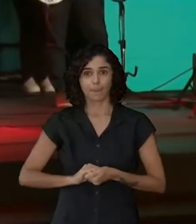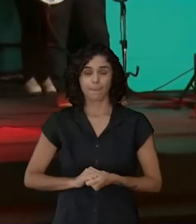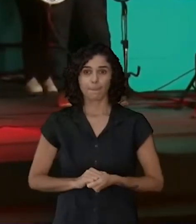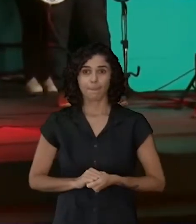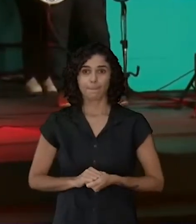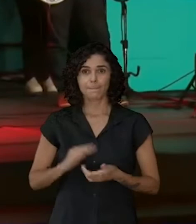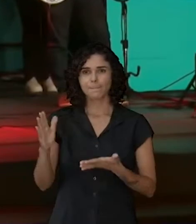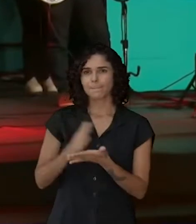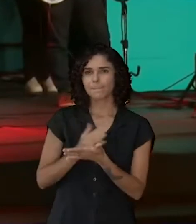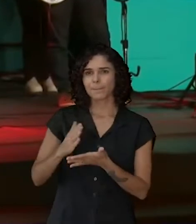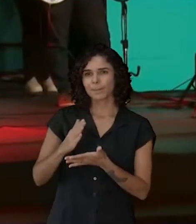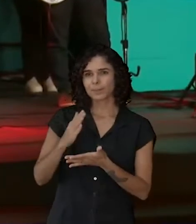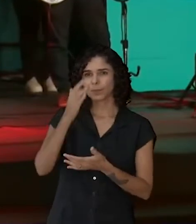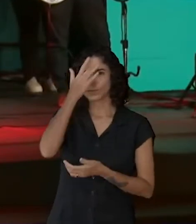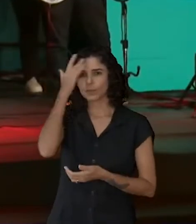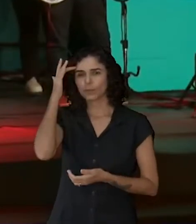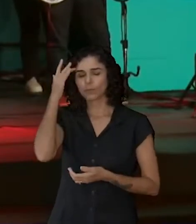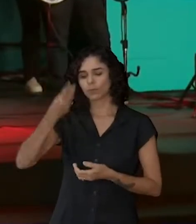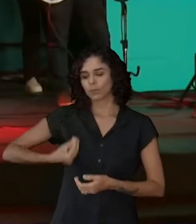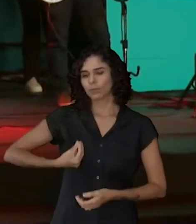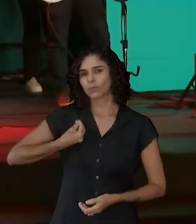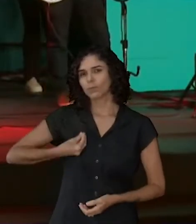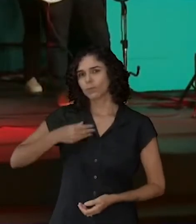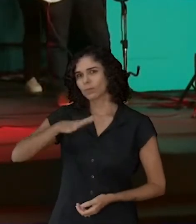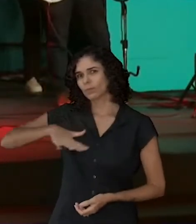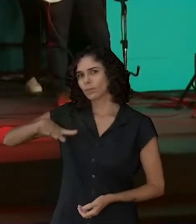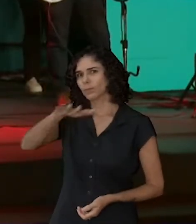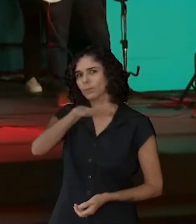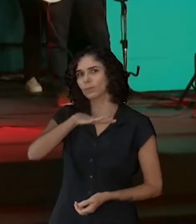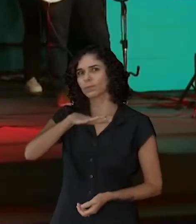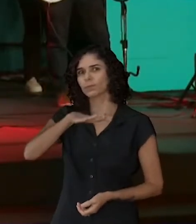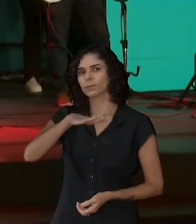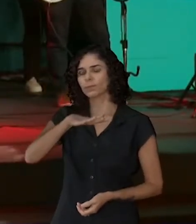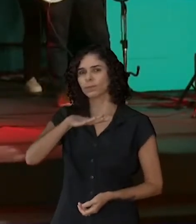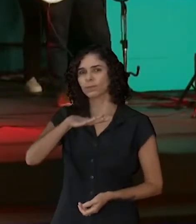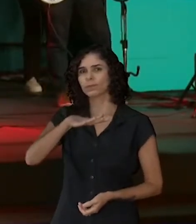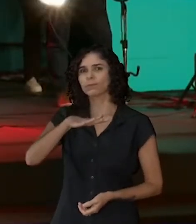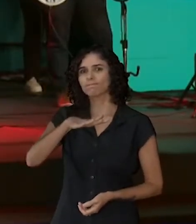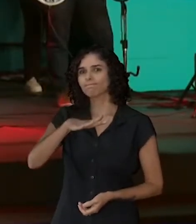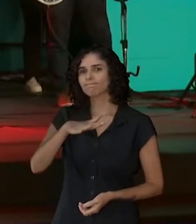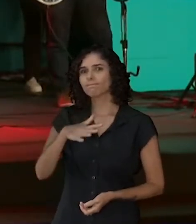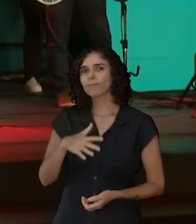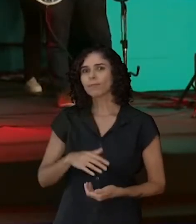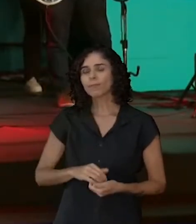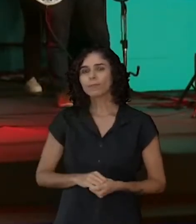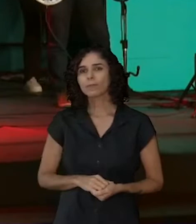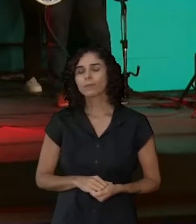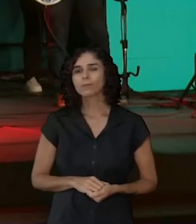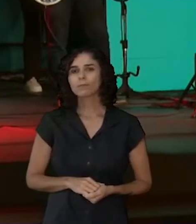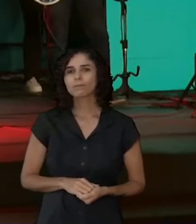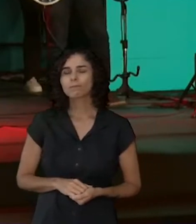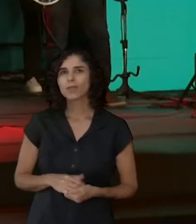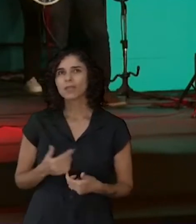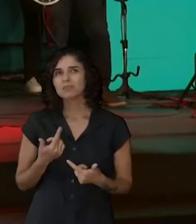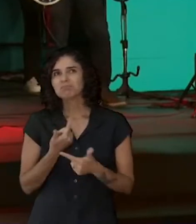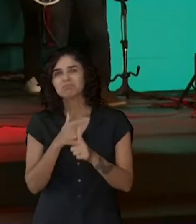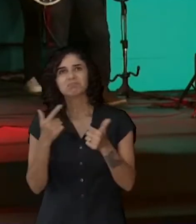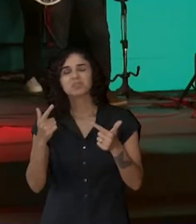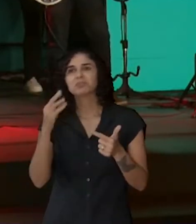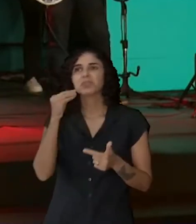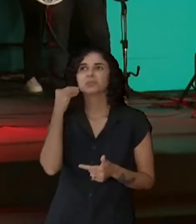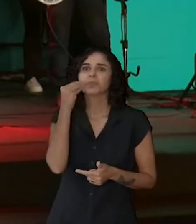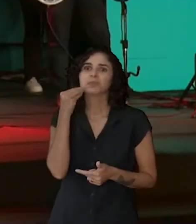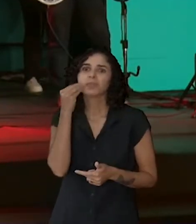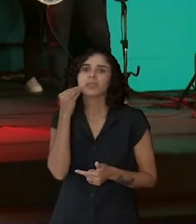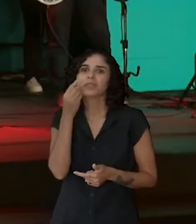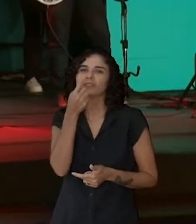Algumas pessoas que estão aqui não têm realmente nenhuma experiência com o Espírito